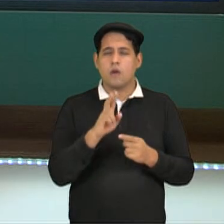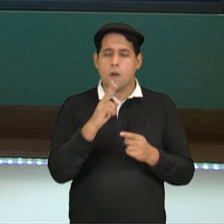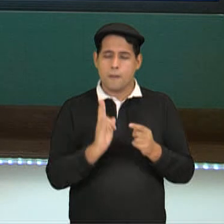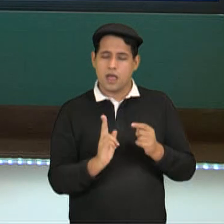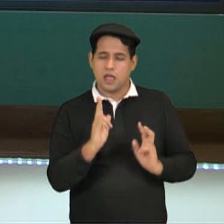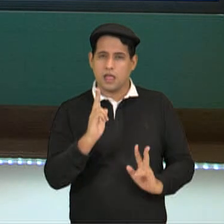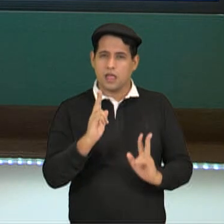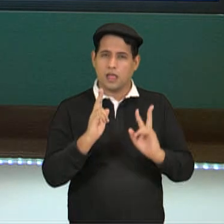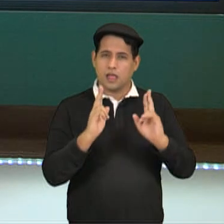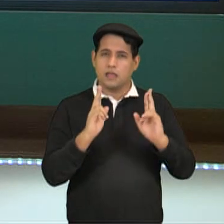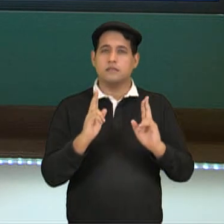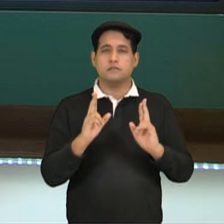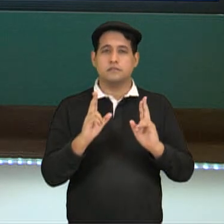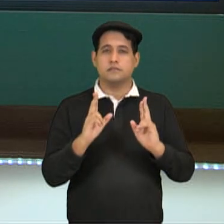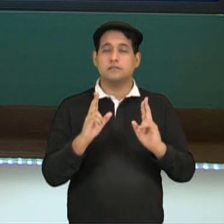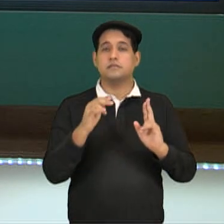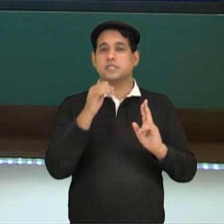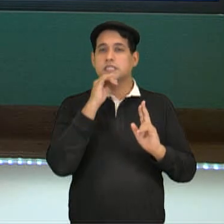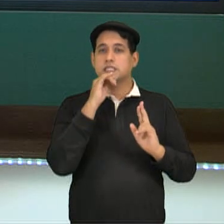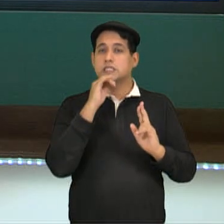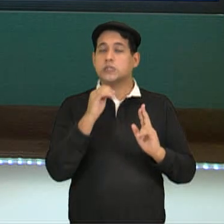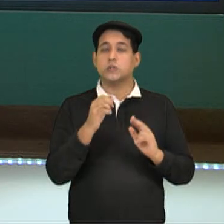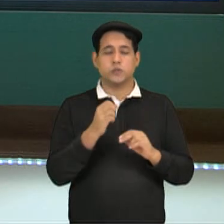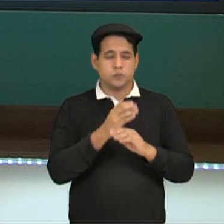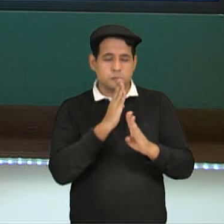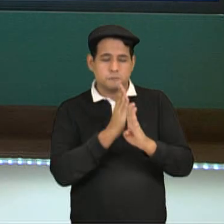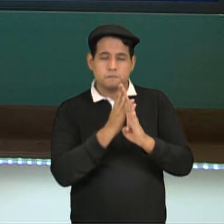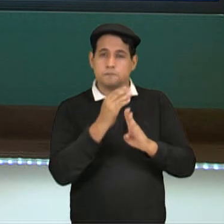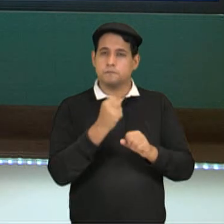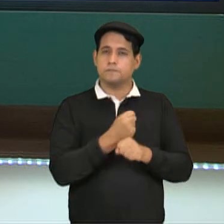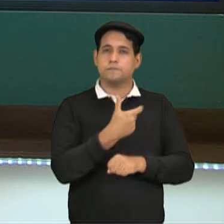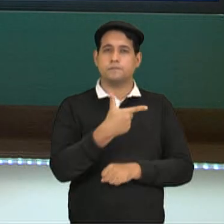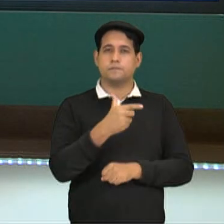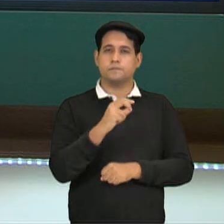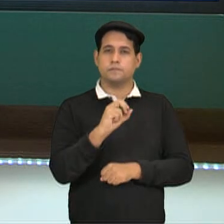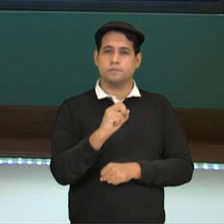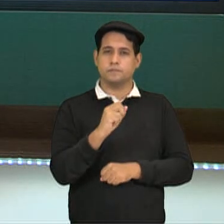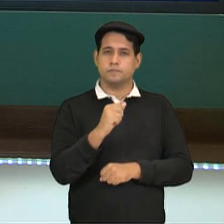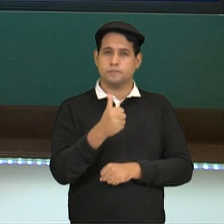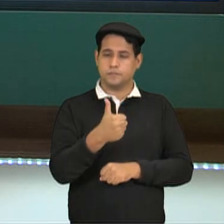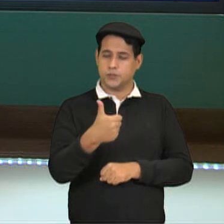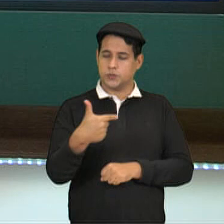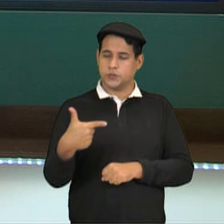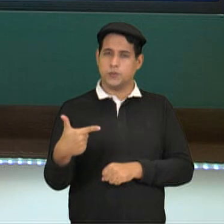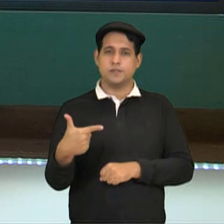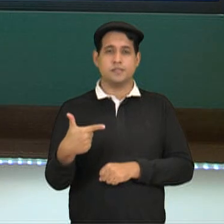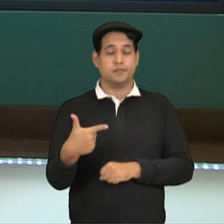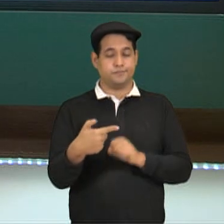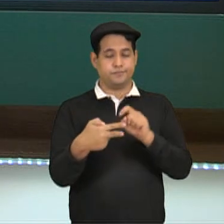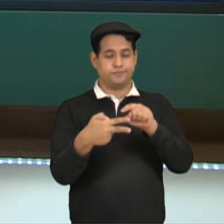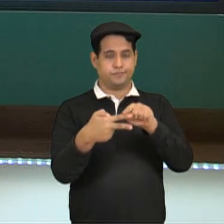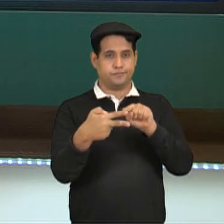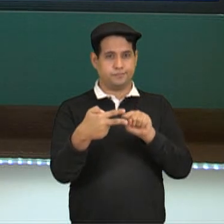Ele foi descoberto, essa enzima, em 2012, tá? Por 2